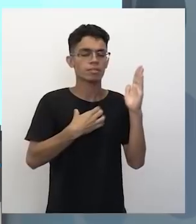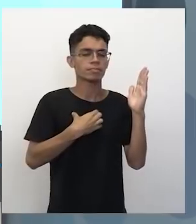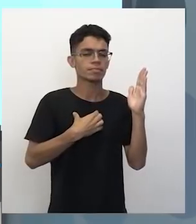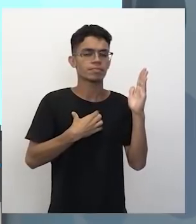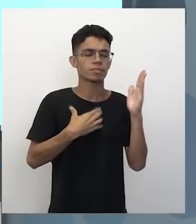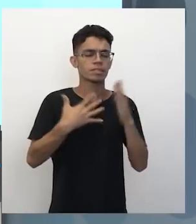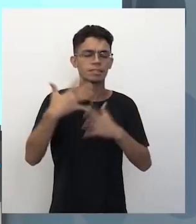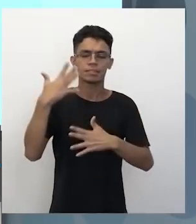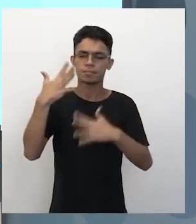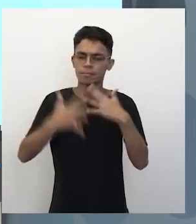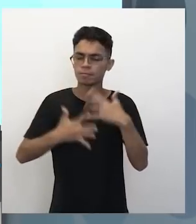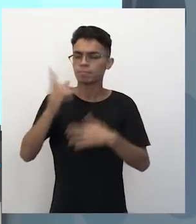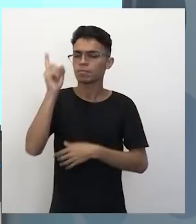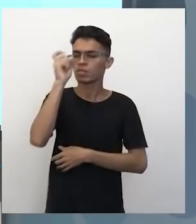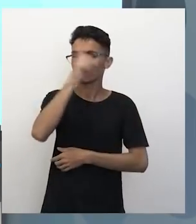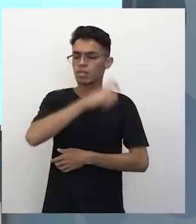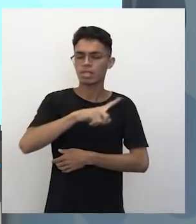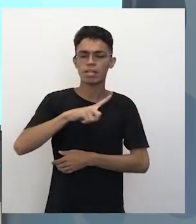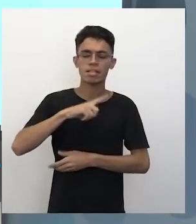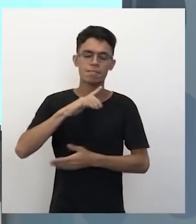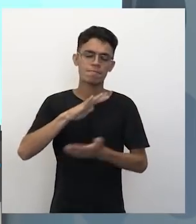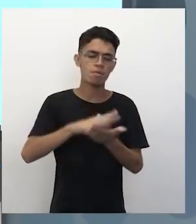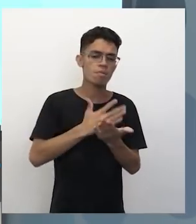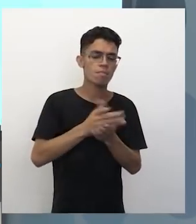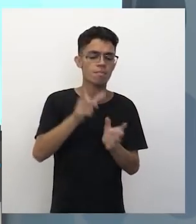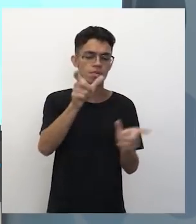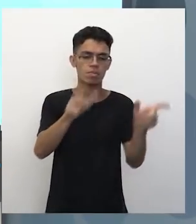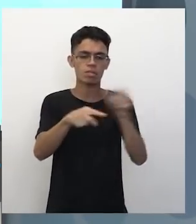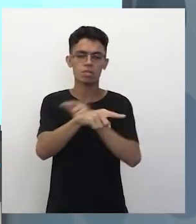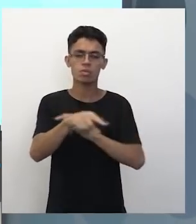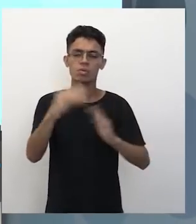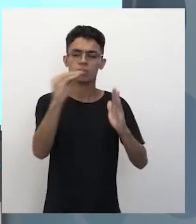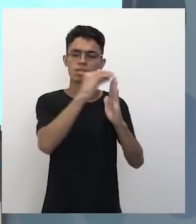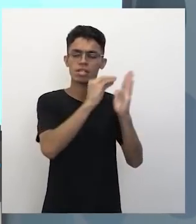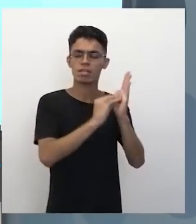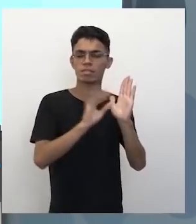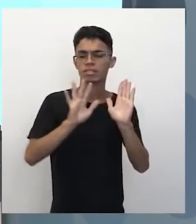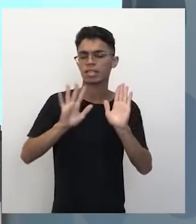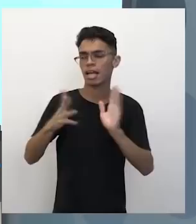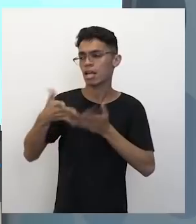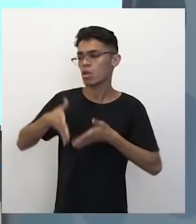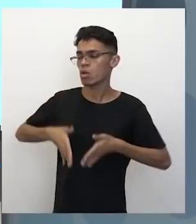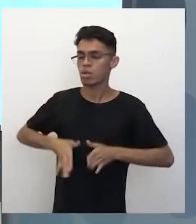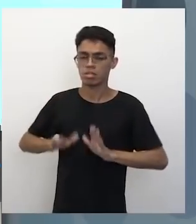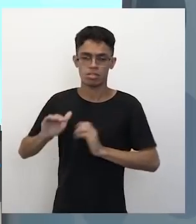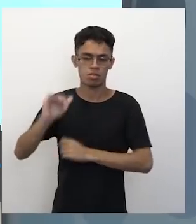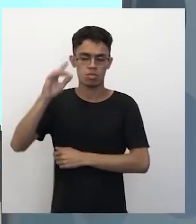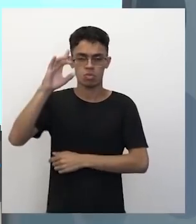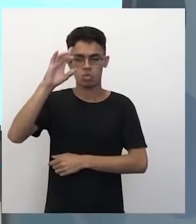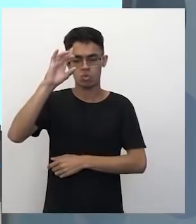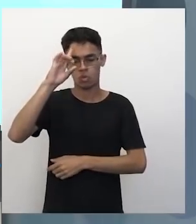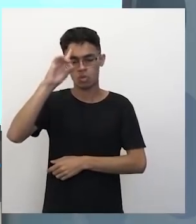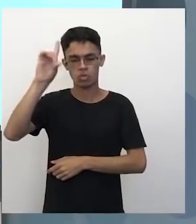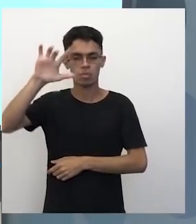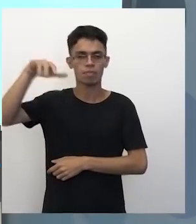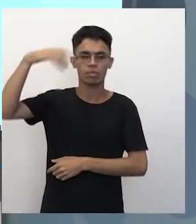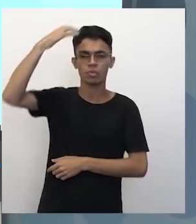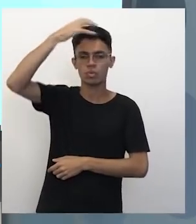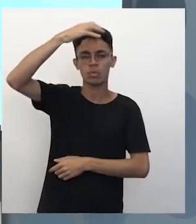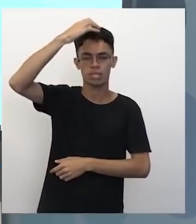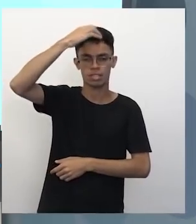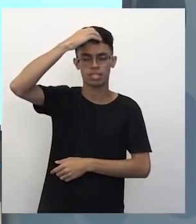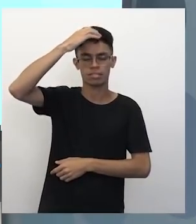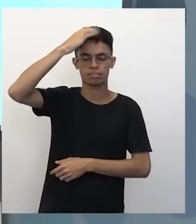muito complicado, porque algumas pessoas marcavam assim, olha, eu nasci no dia do rei